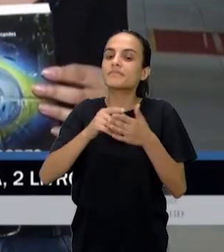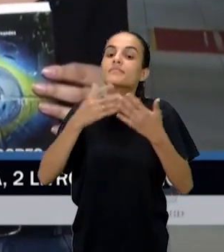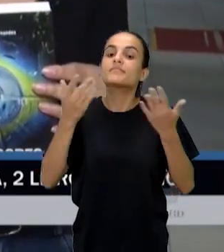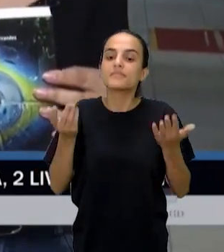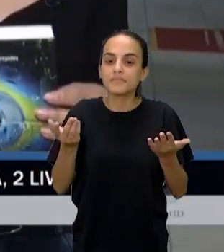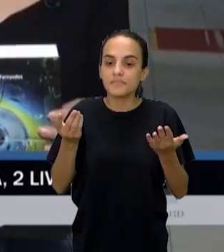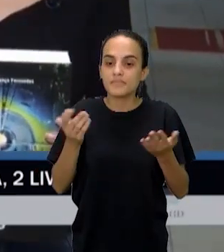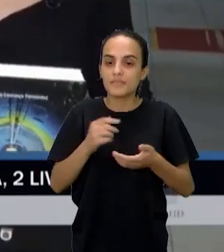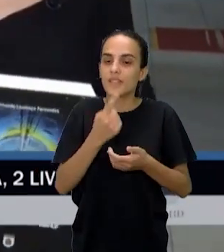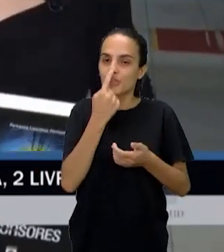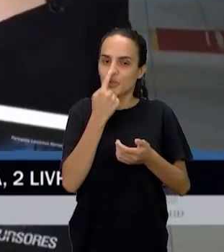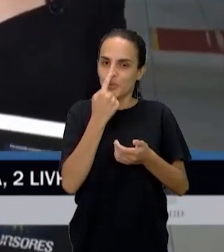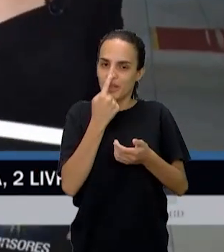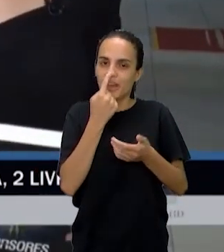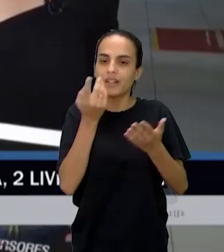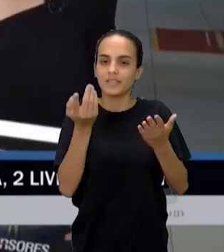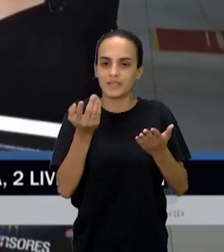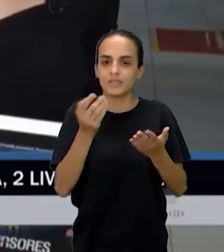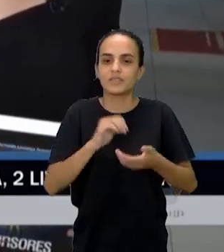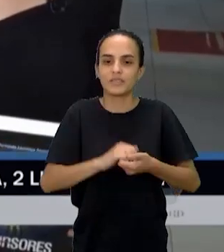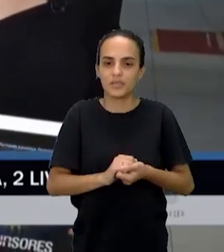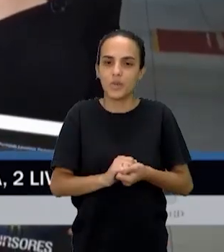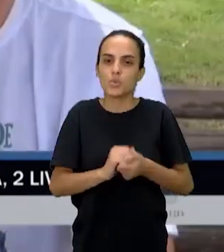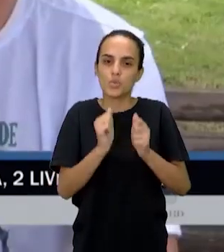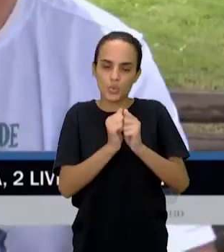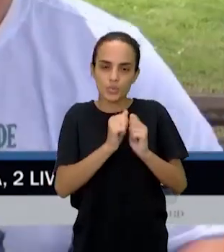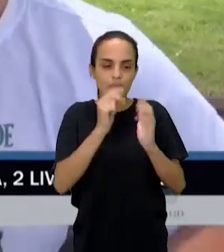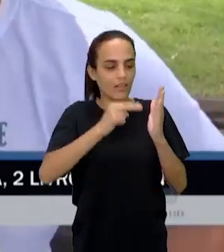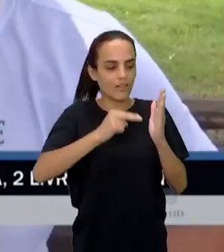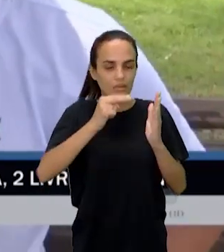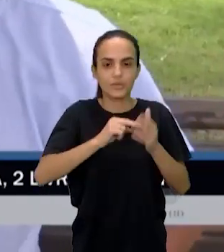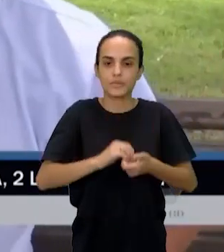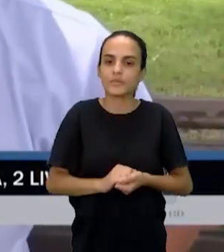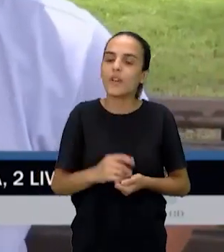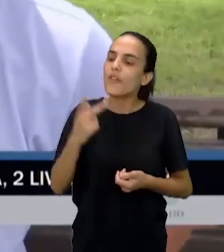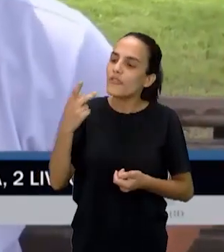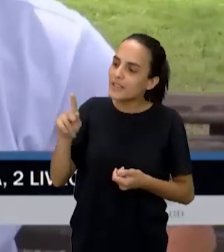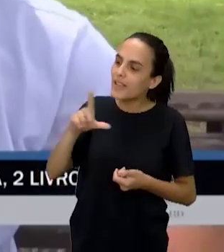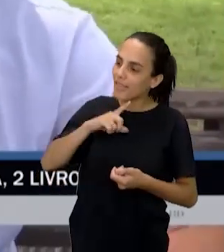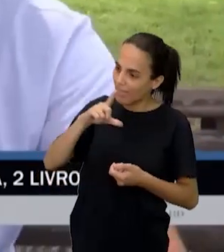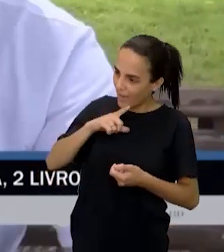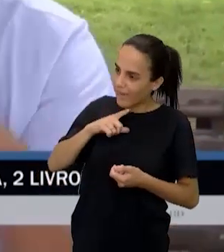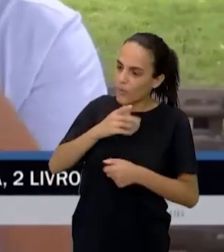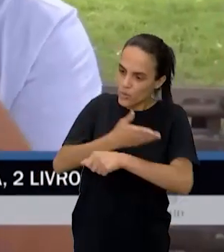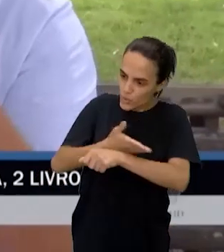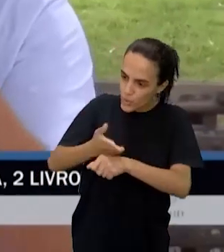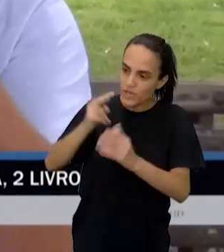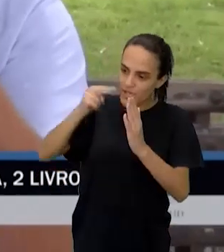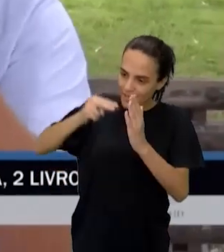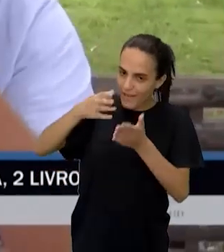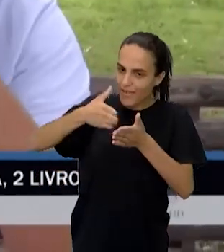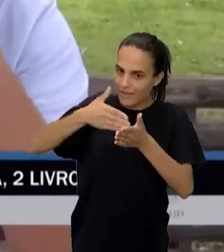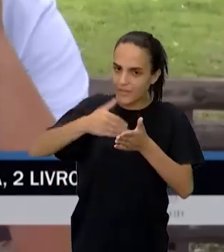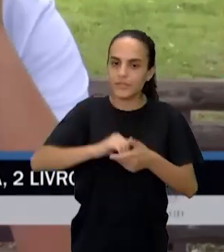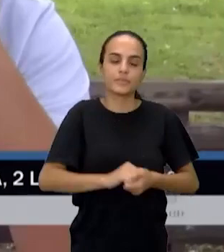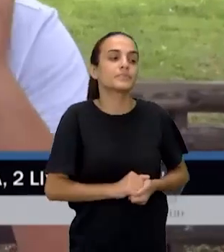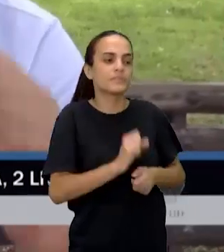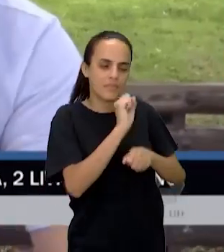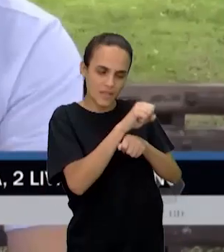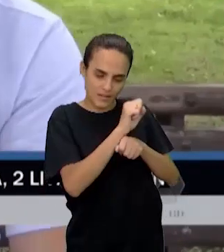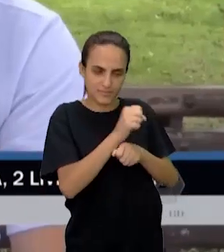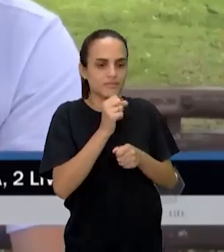a intimidade dos translagoenses com a leitura? Você tem o hábito de ler livros?